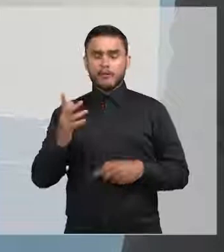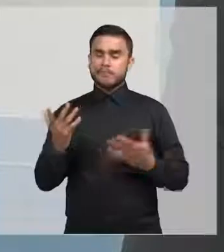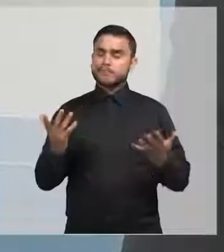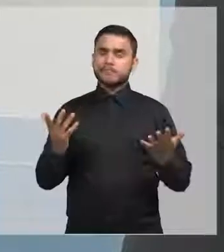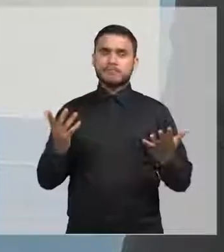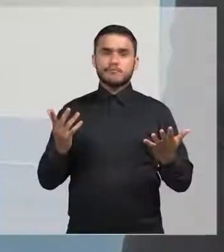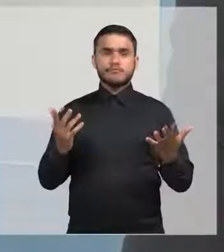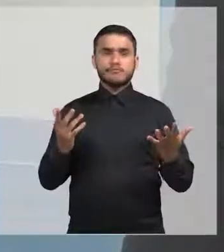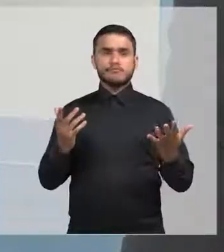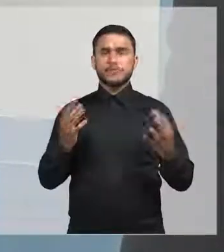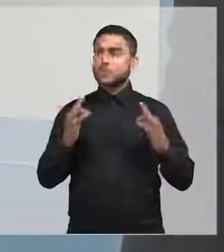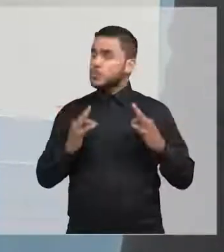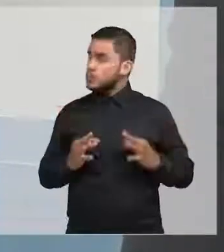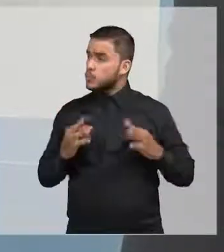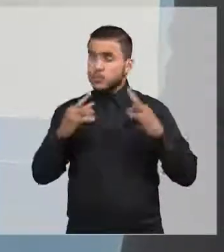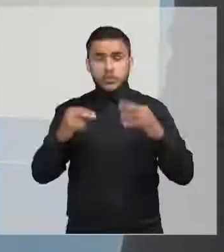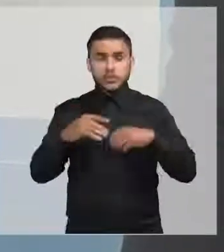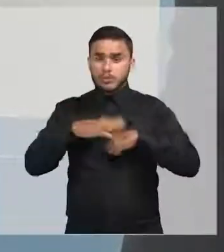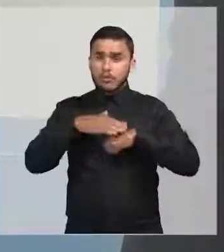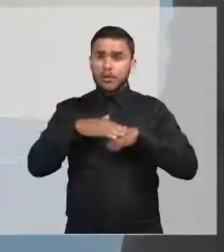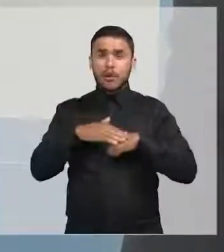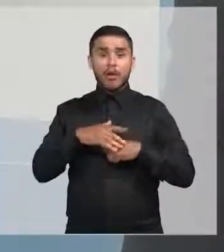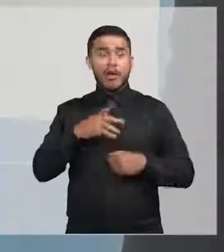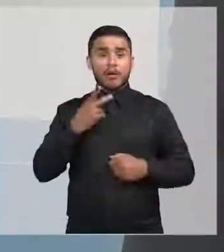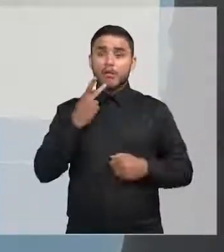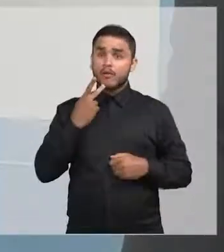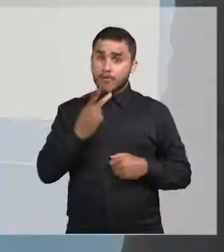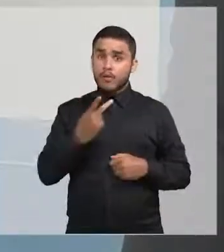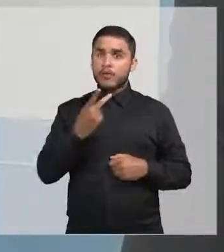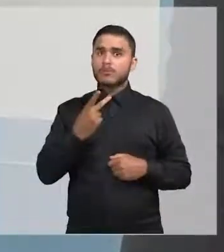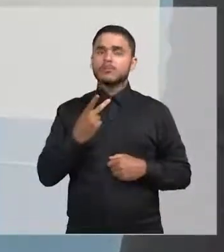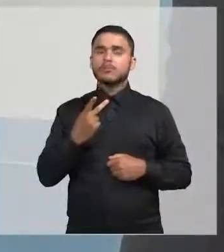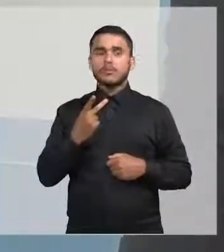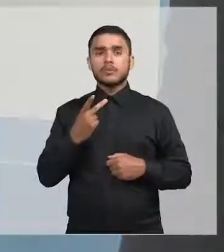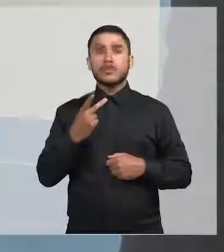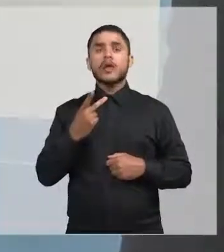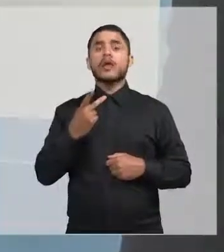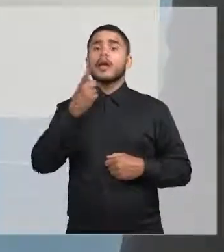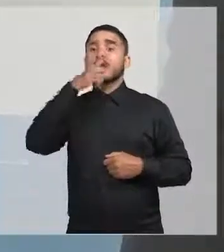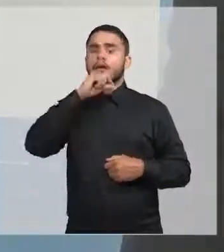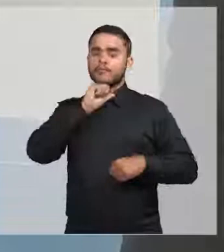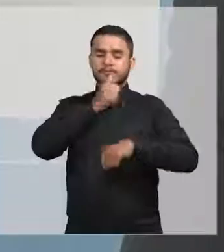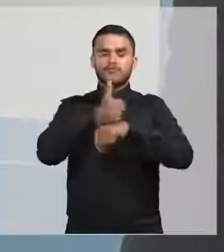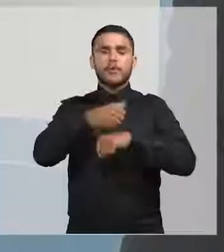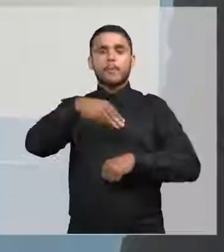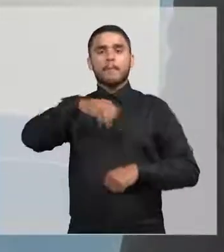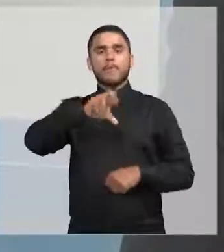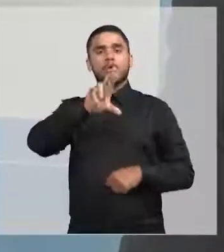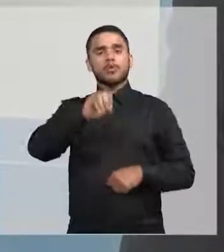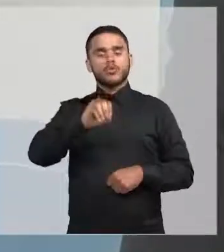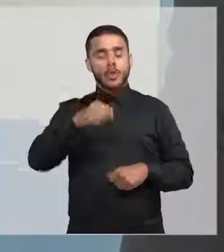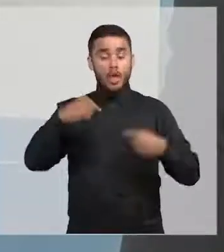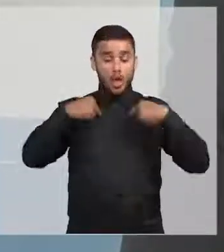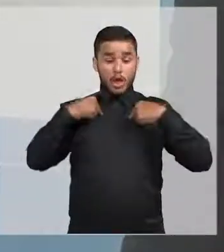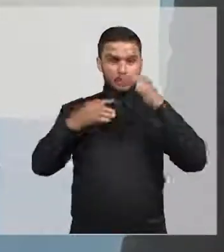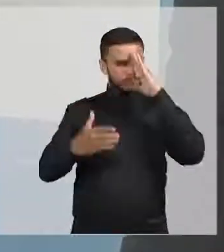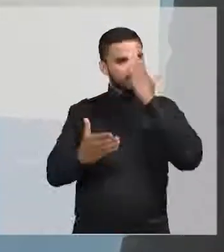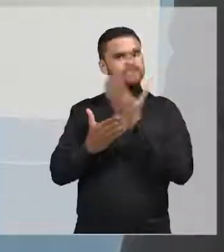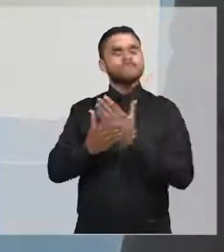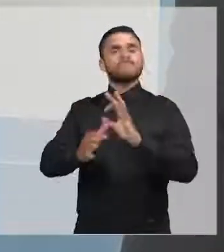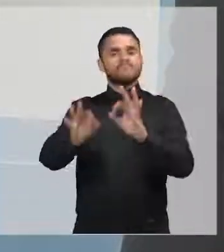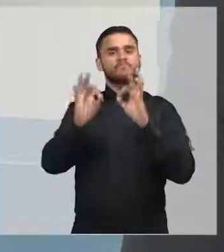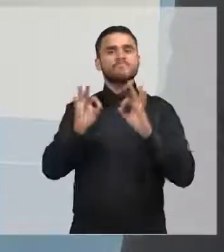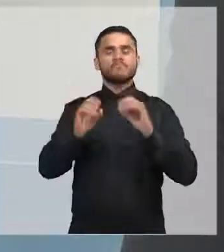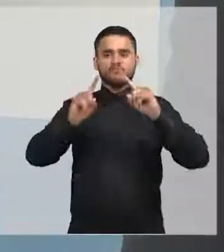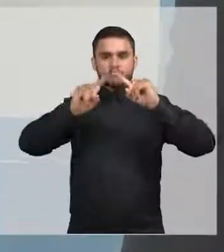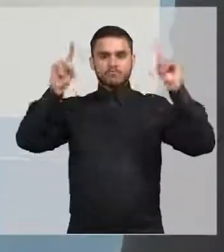perde uma coisa muito importante para mim, que é credibilidade, não do Bolsonaro, não. As pessoas que viram, depois